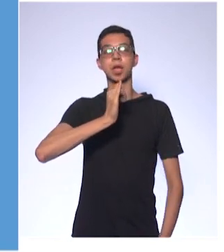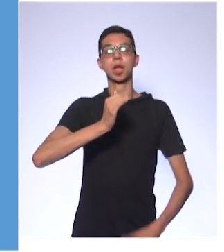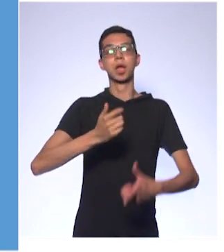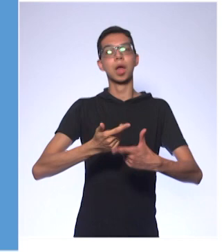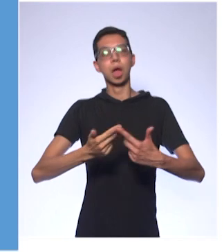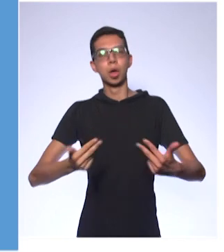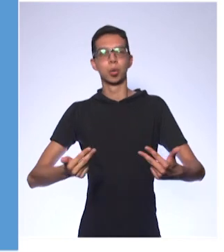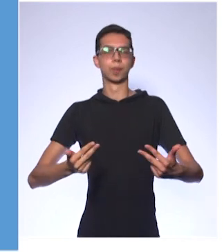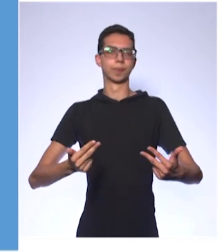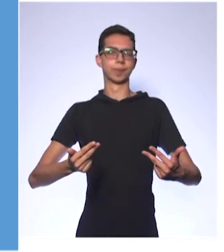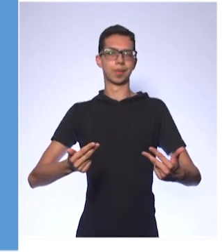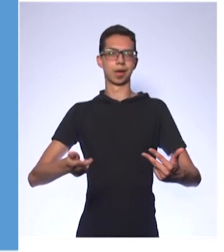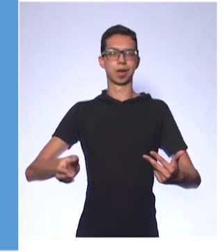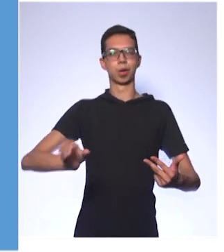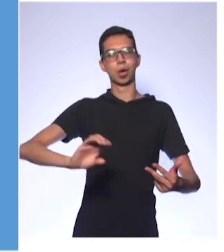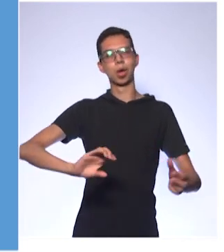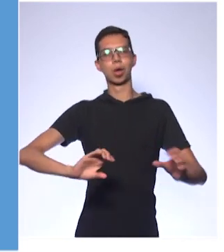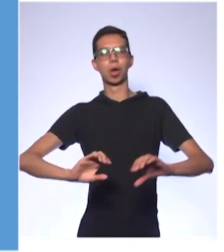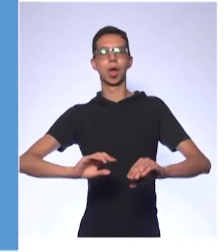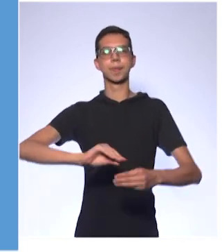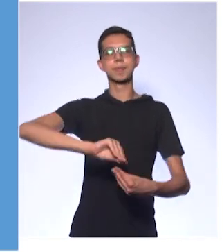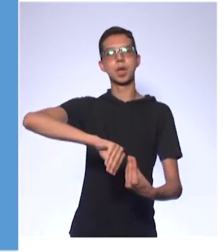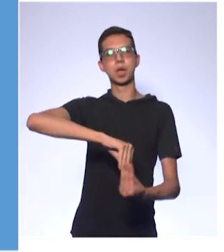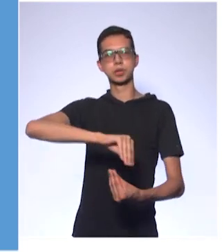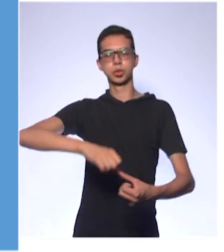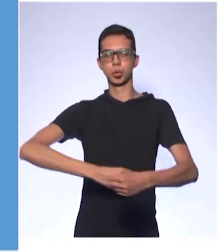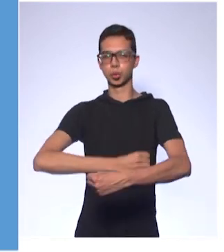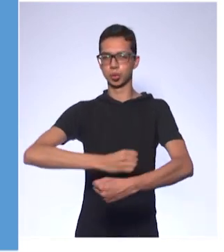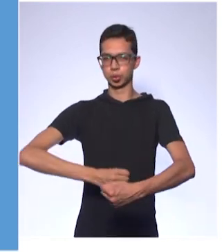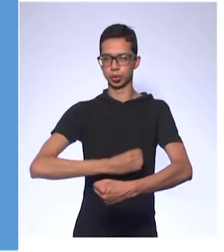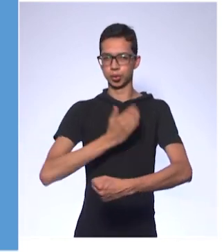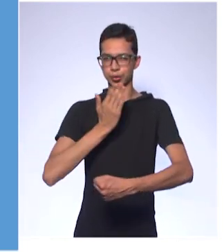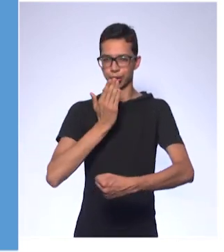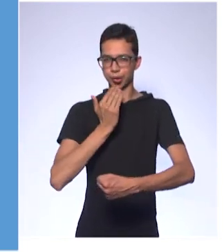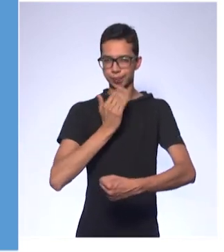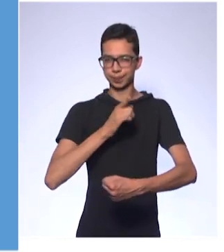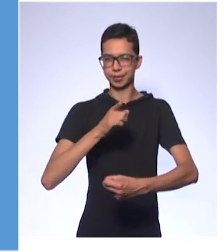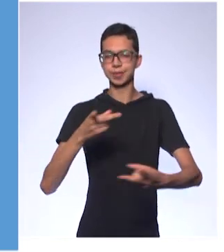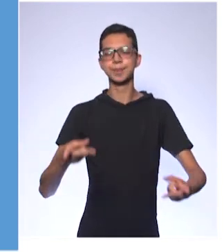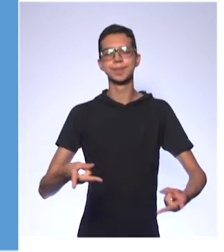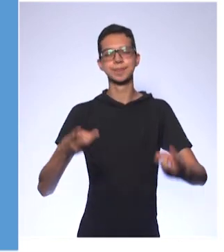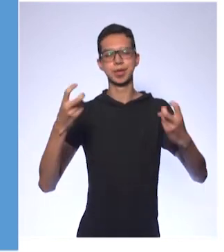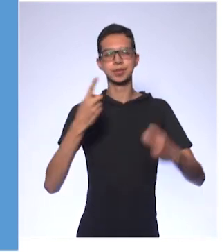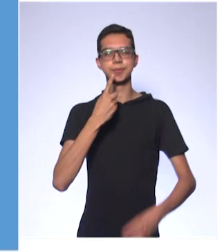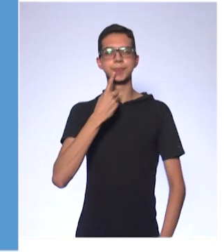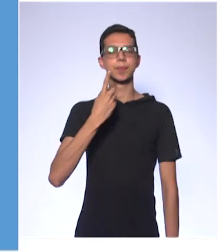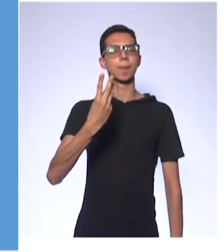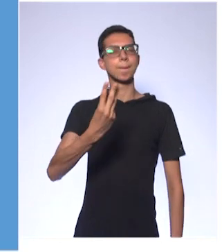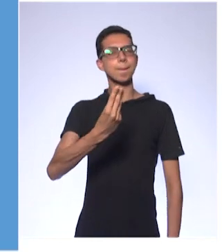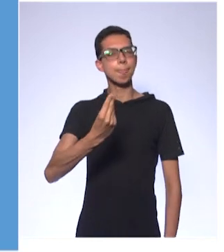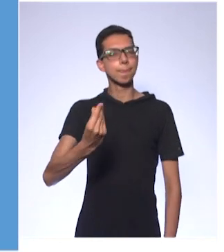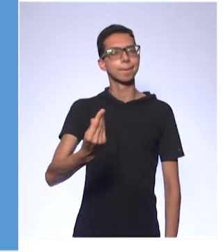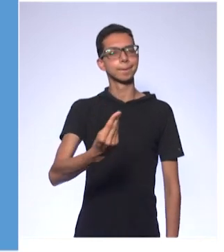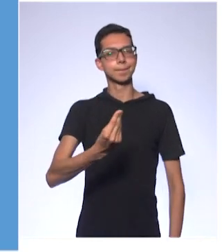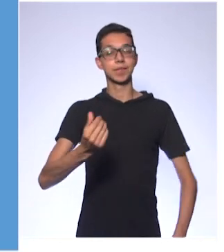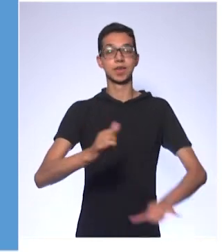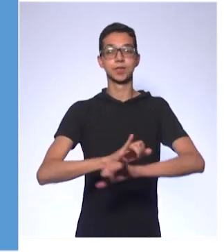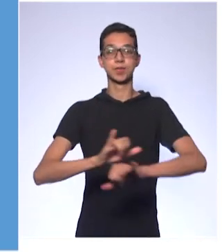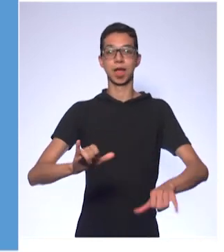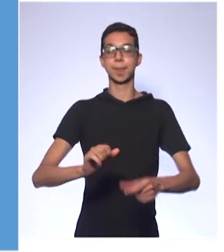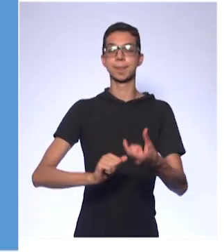ingredientes que levam, né? Para fazer essa comida, a gente já vai percebendo um pouco aí do gosto, né? Então ele já fala de picante